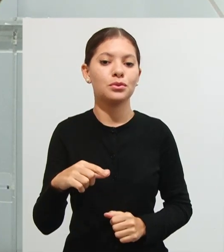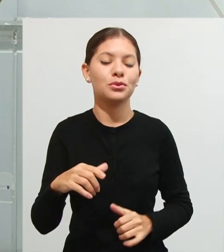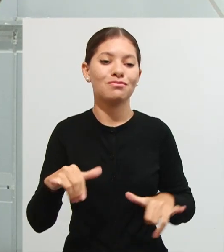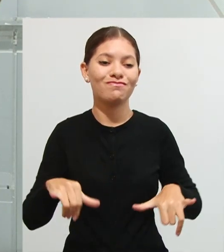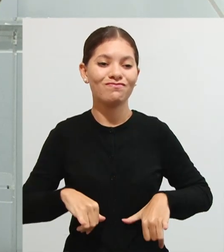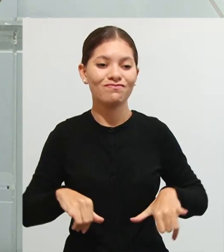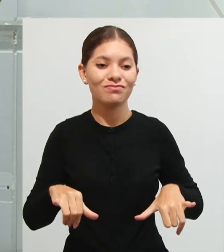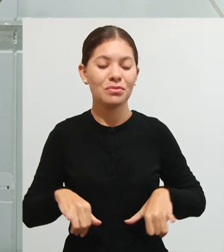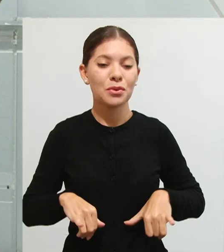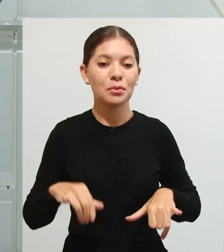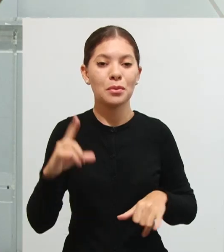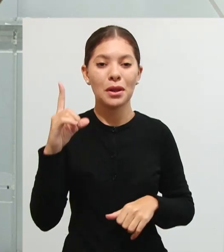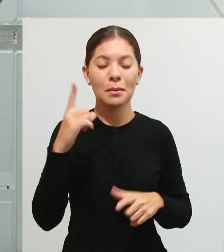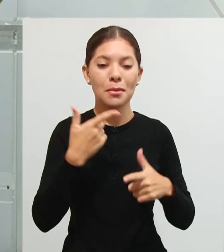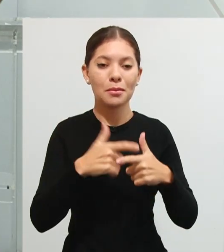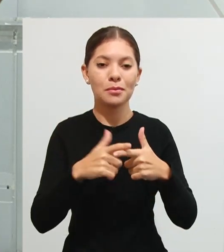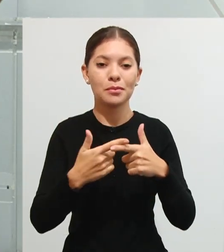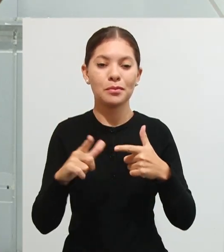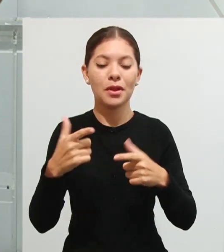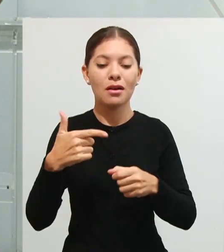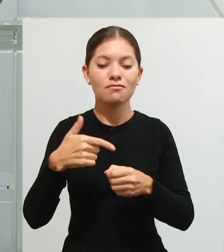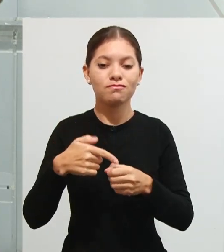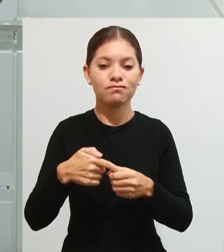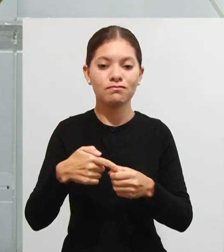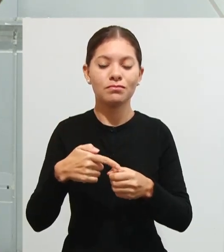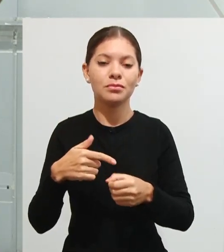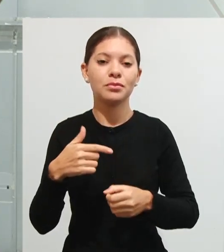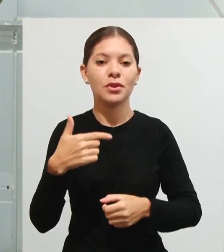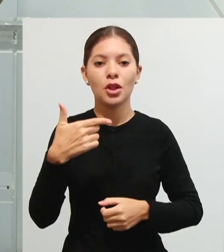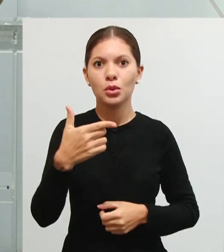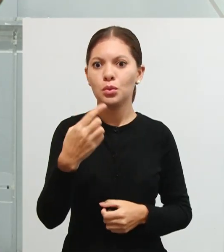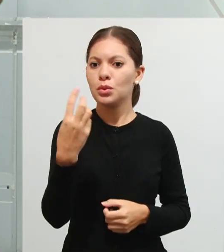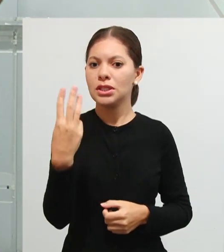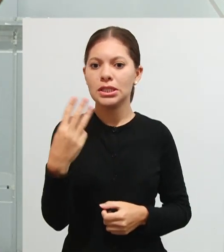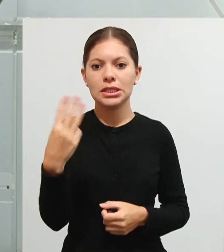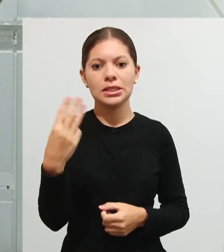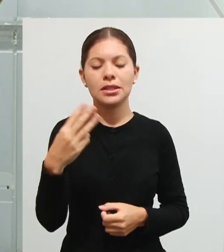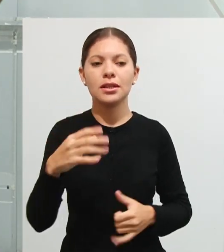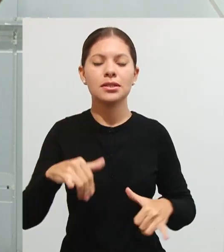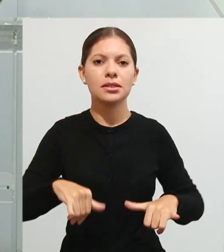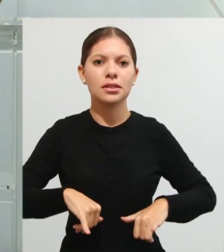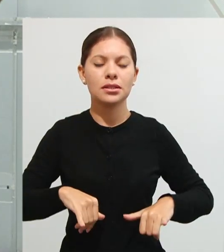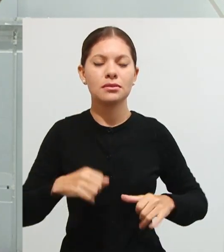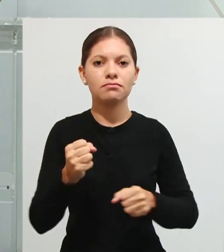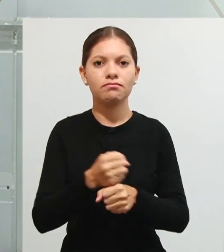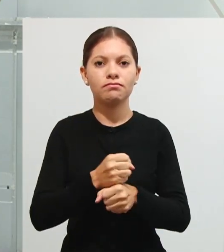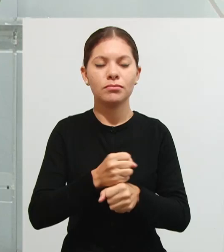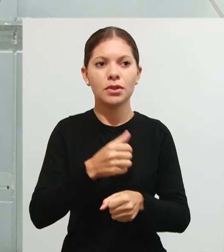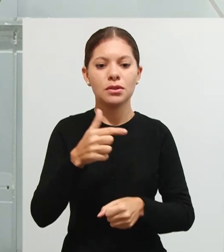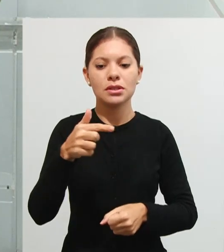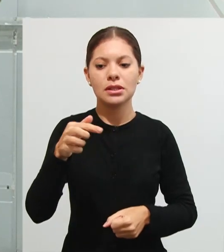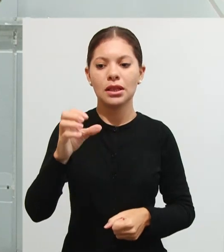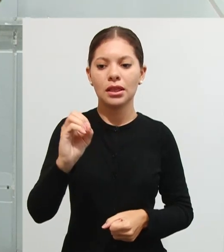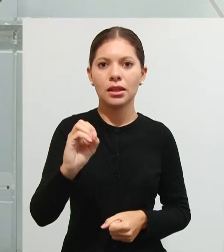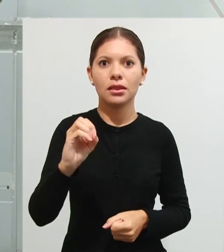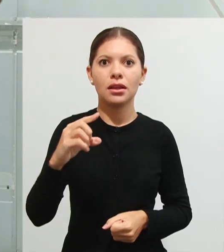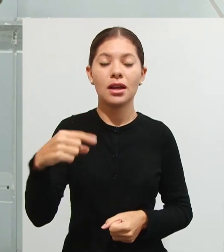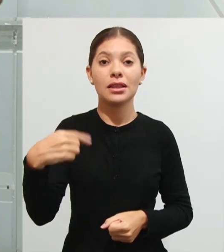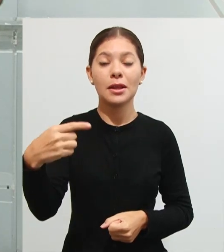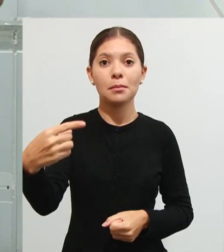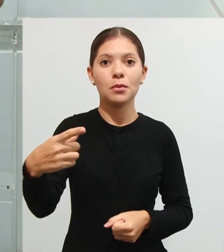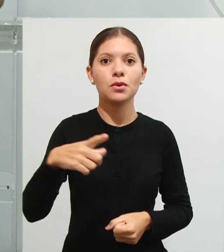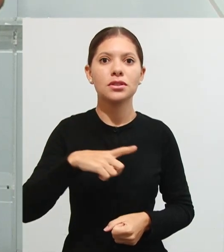sistema capitalista, que foi a crise do petróleo. 2, 3 crises do petróleo nos anos 70. Posteriormente, nós